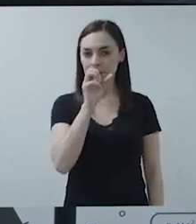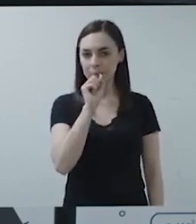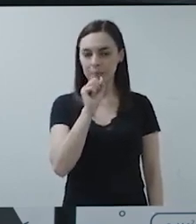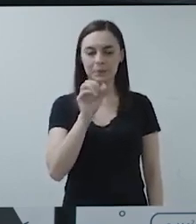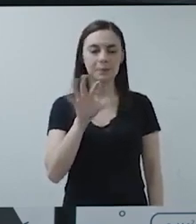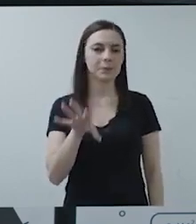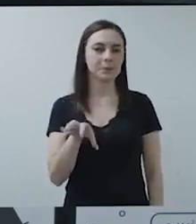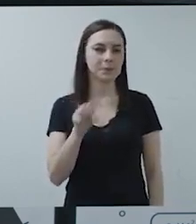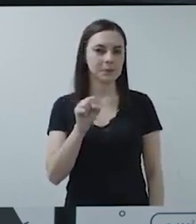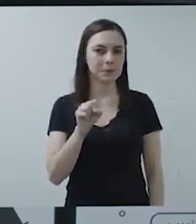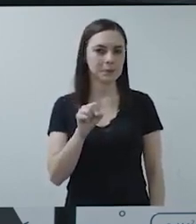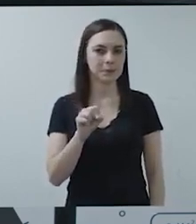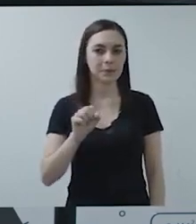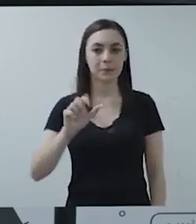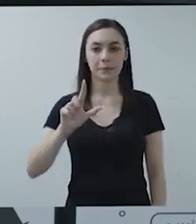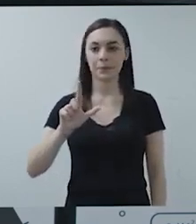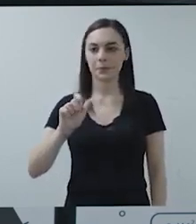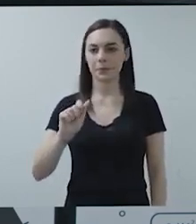laranja.